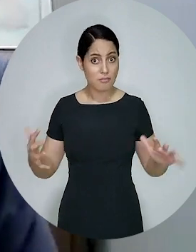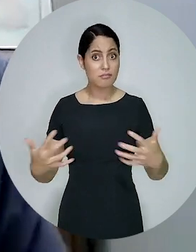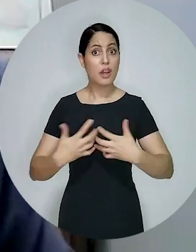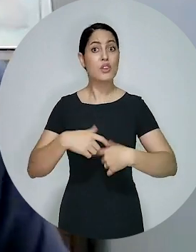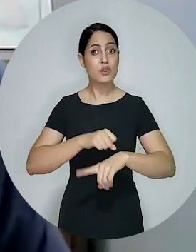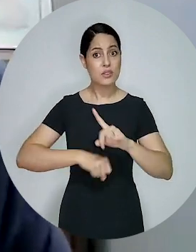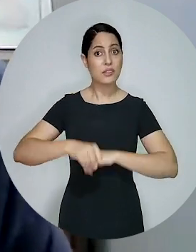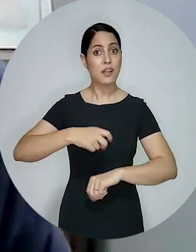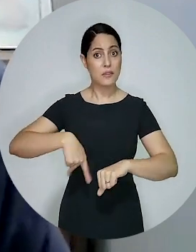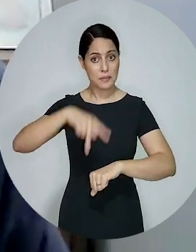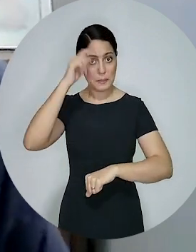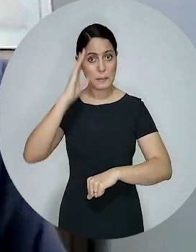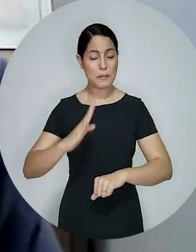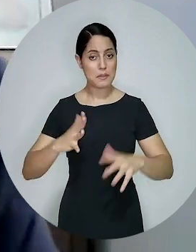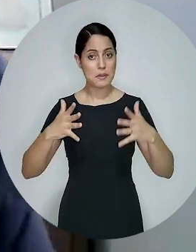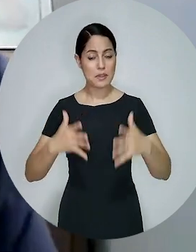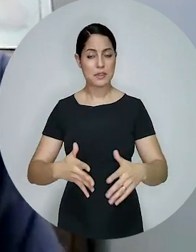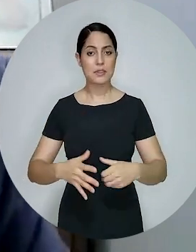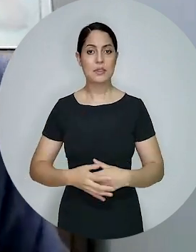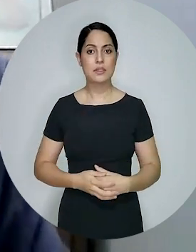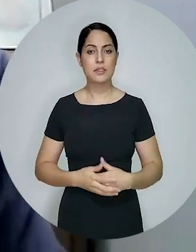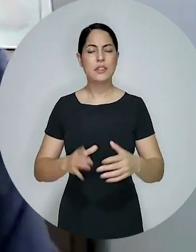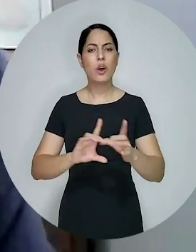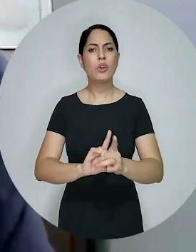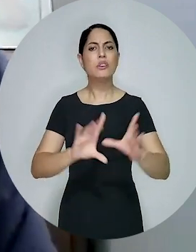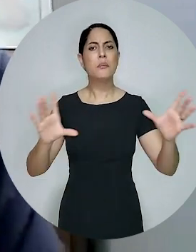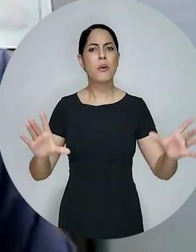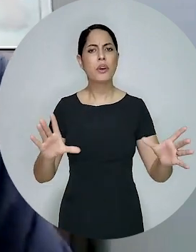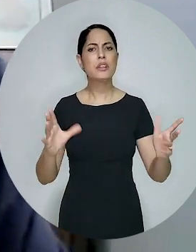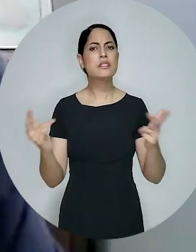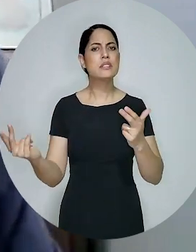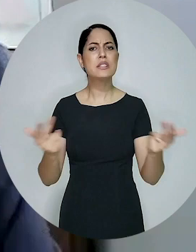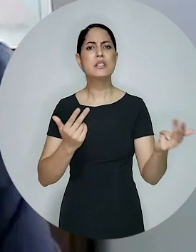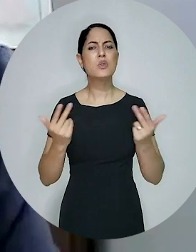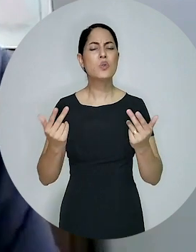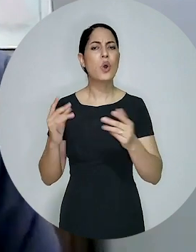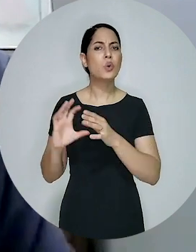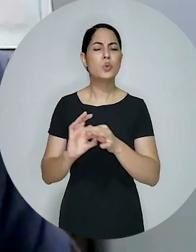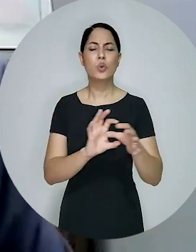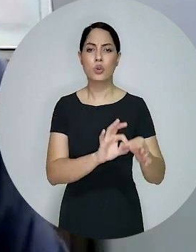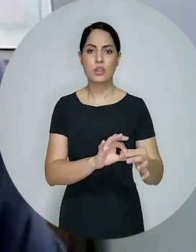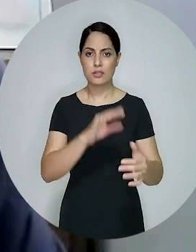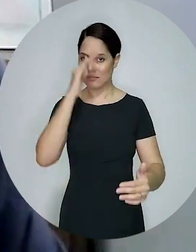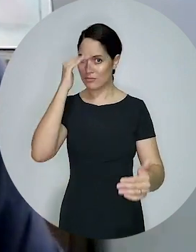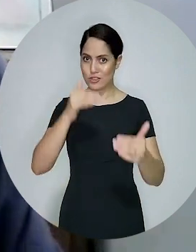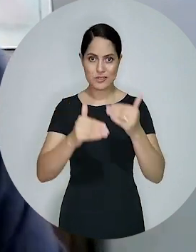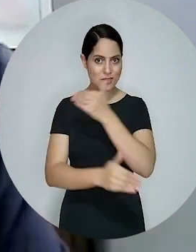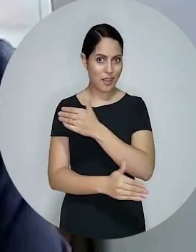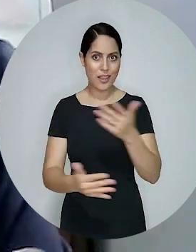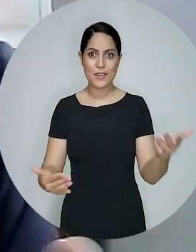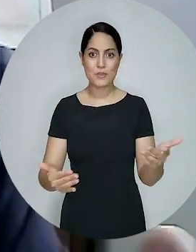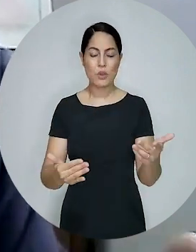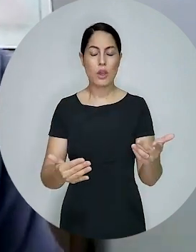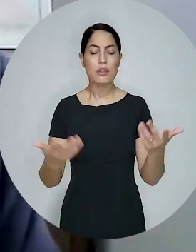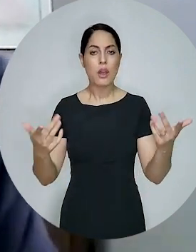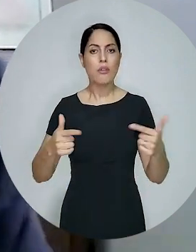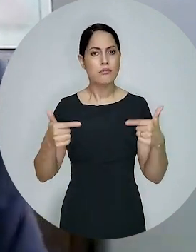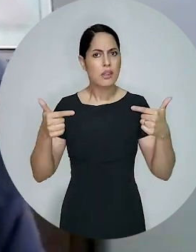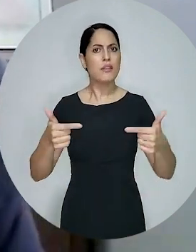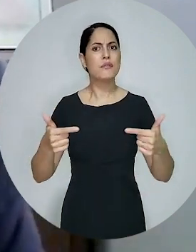o regime democrático é aquele regime que enfrenta o dissenso, que enfrenta os conflitos, que enfrenta